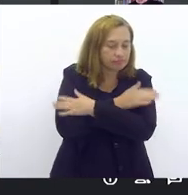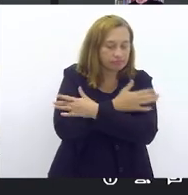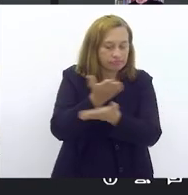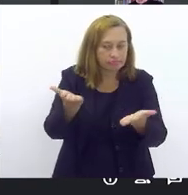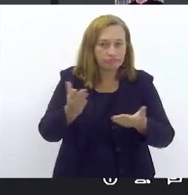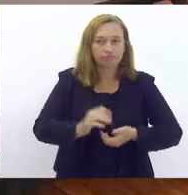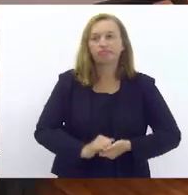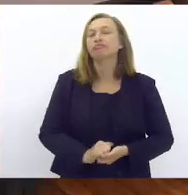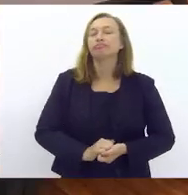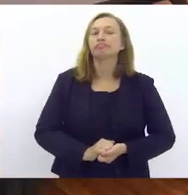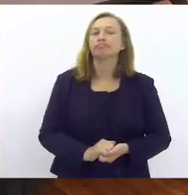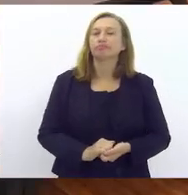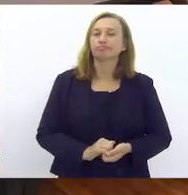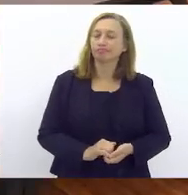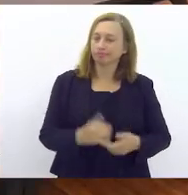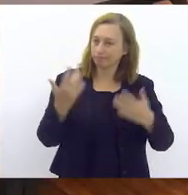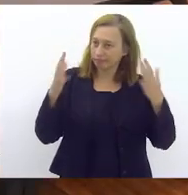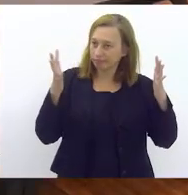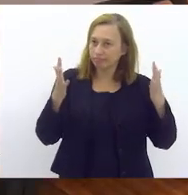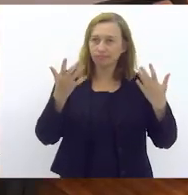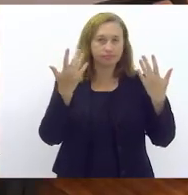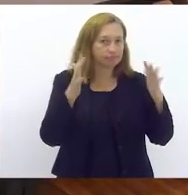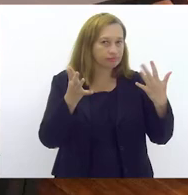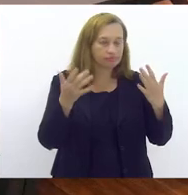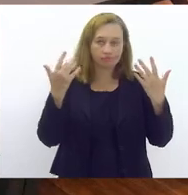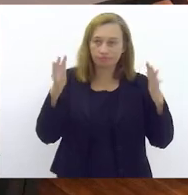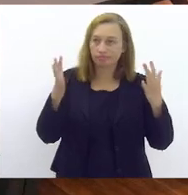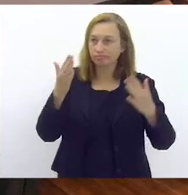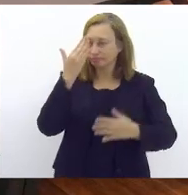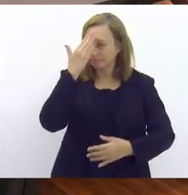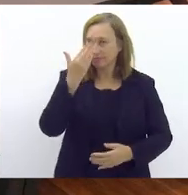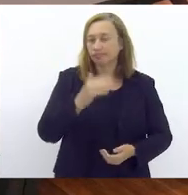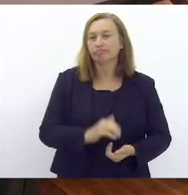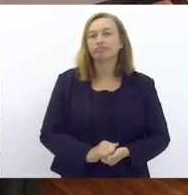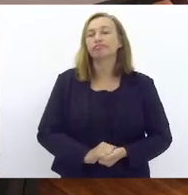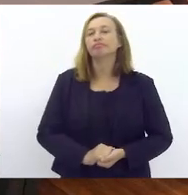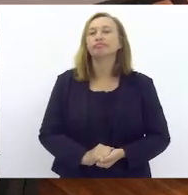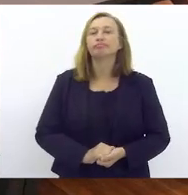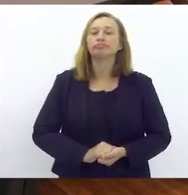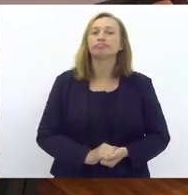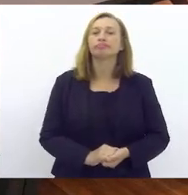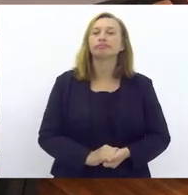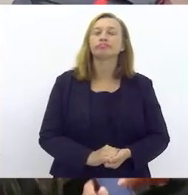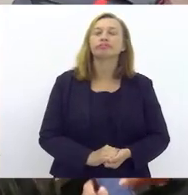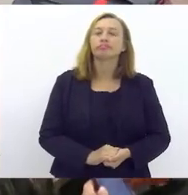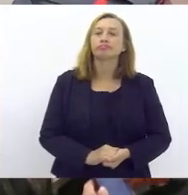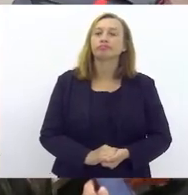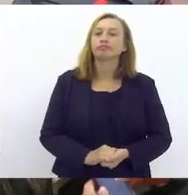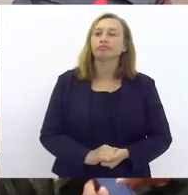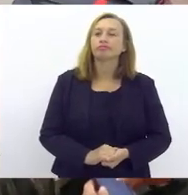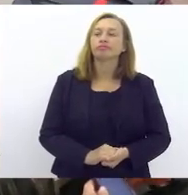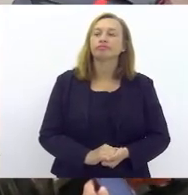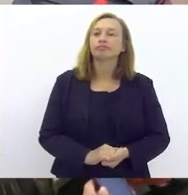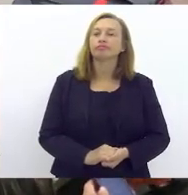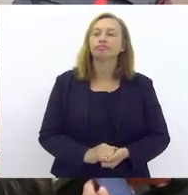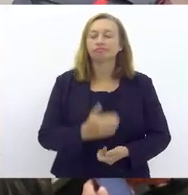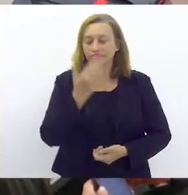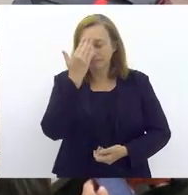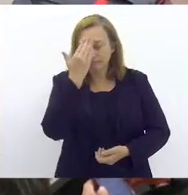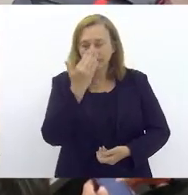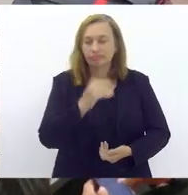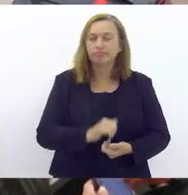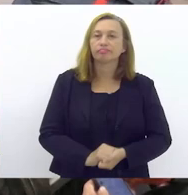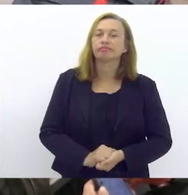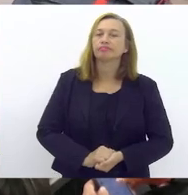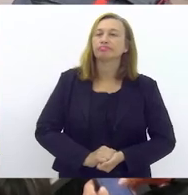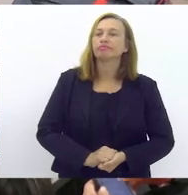vocês. Muito obrigado, querido Carlos Gianazzi, nosso deputado. Muitíssimo obrigado.